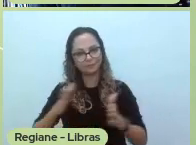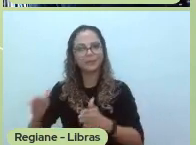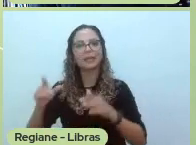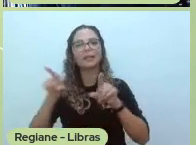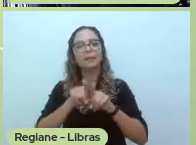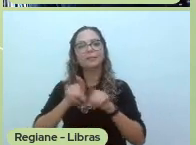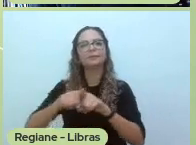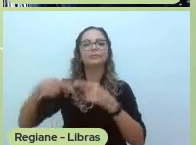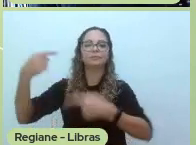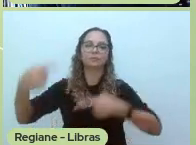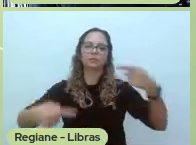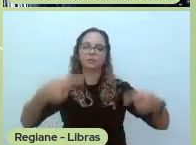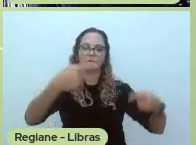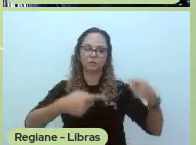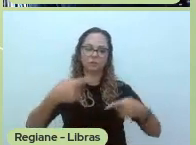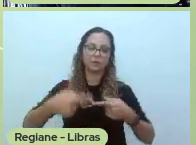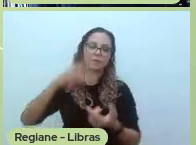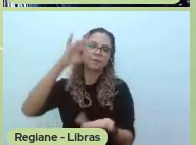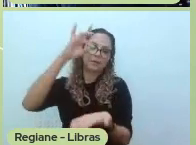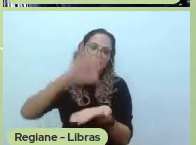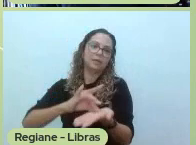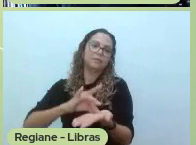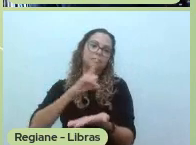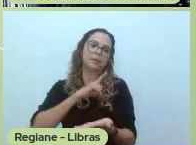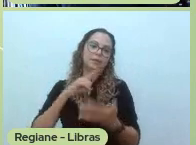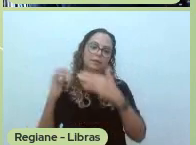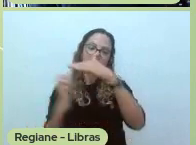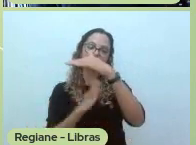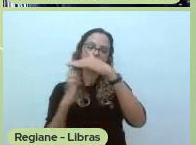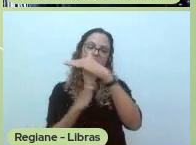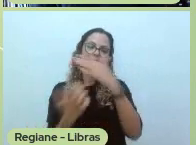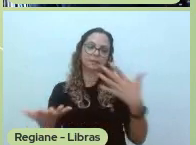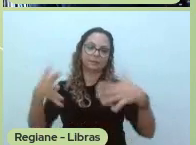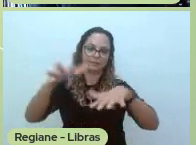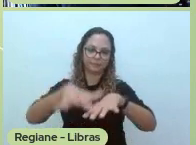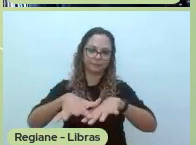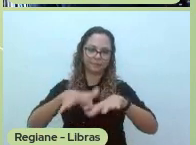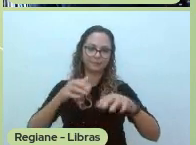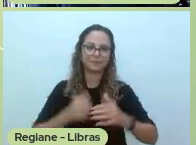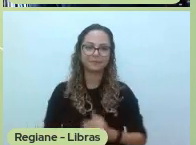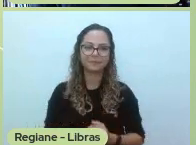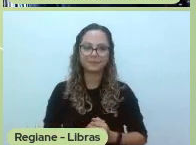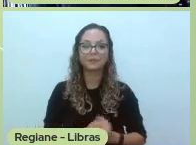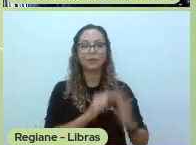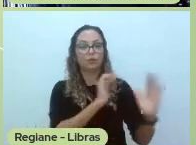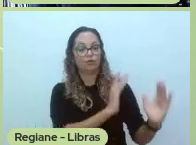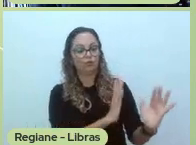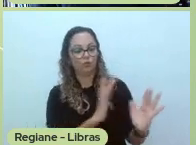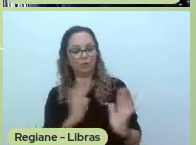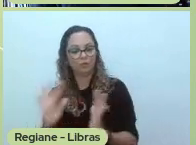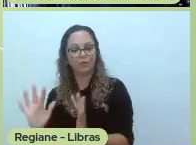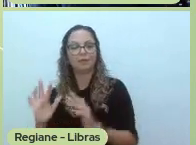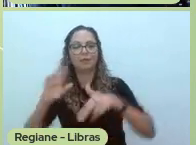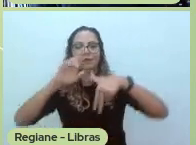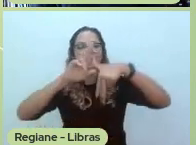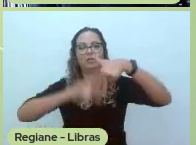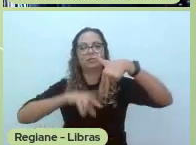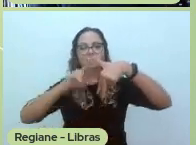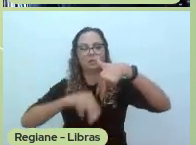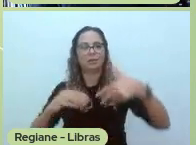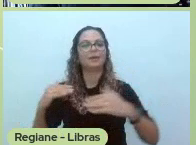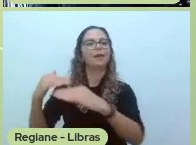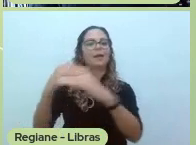fato, a gente seja uma empresa inclusiva. Na jornada da equidade de gênero, a gente também veio